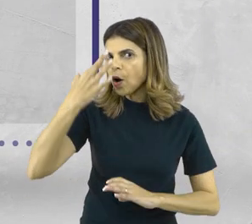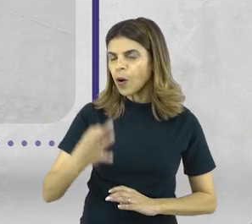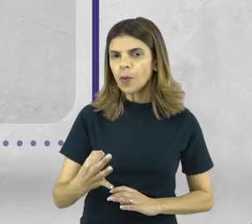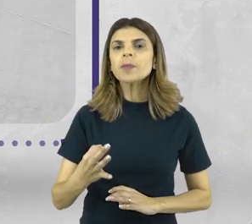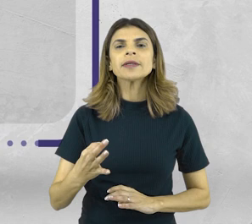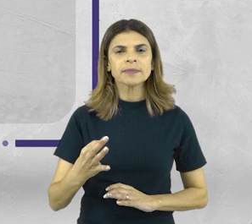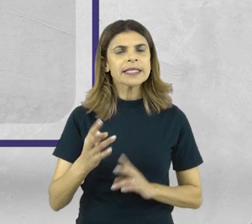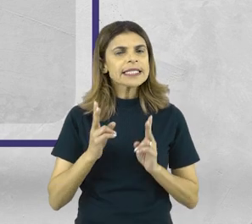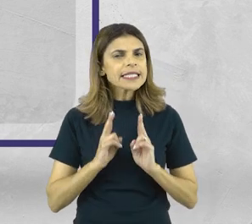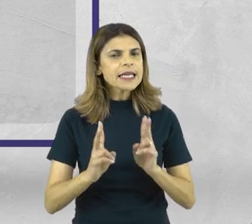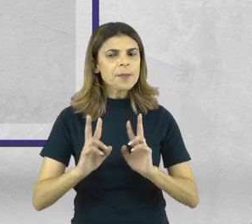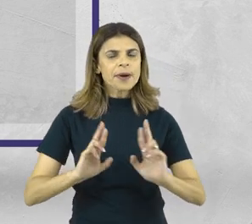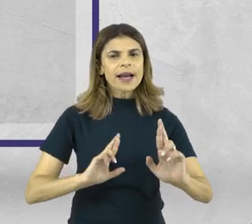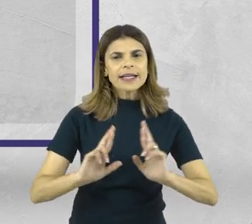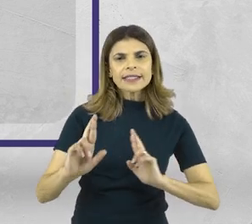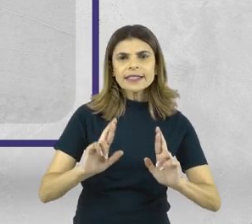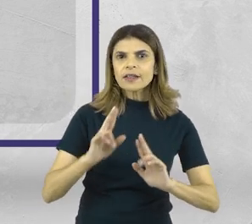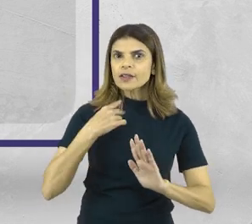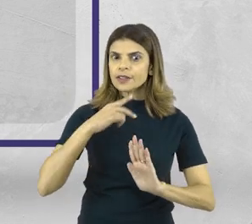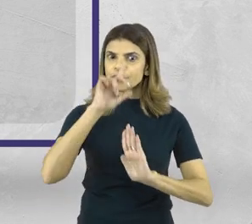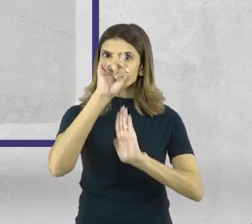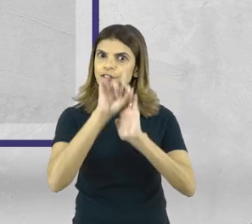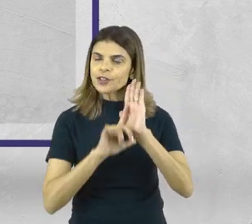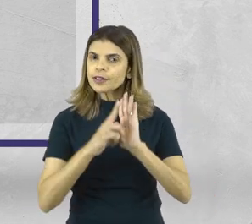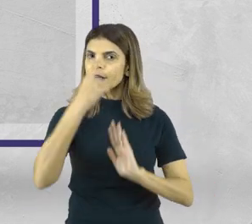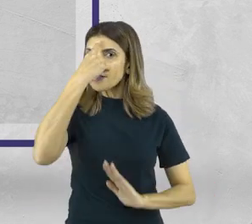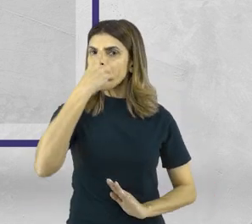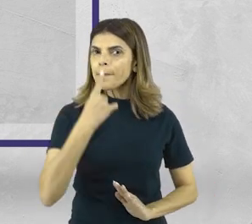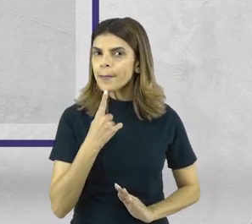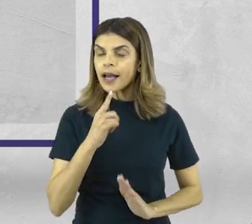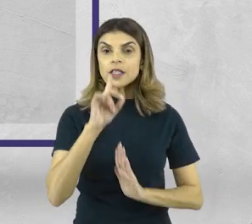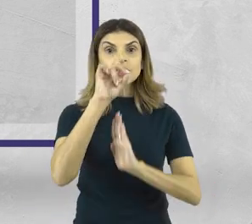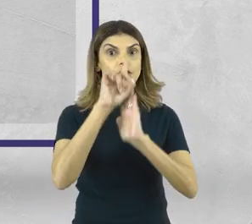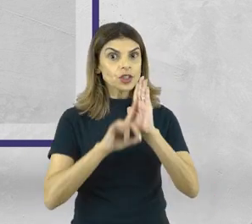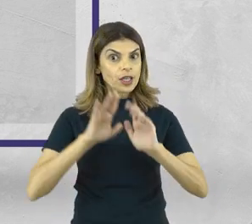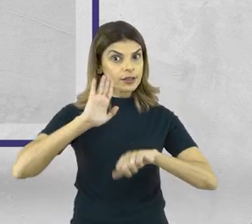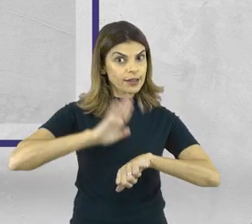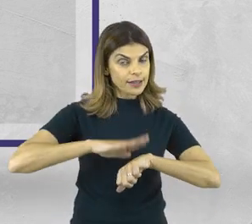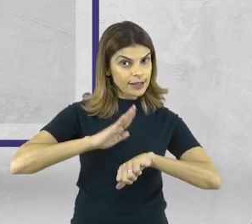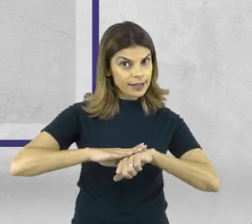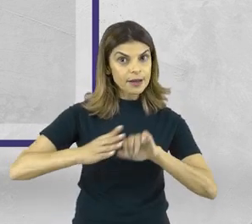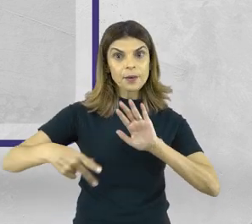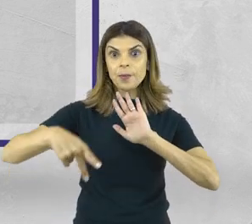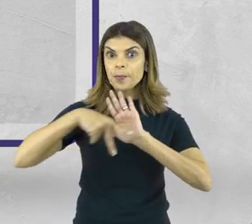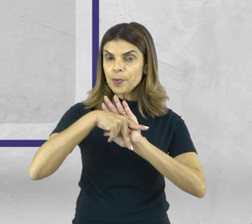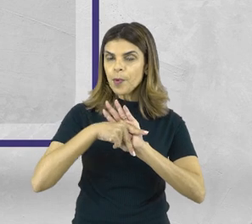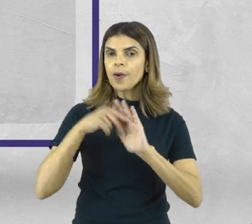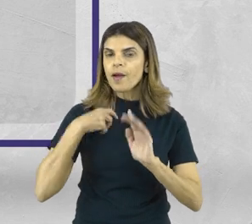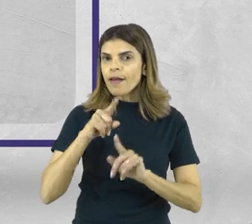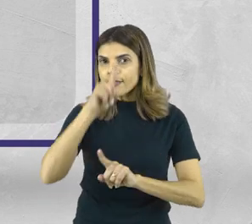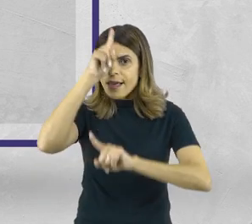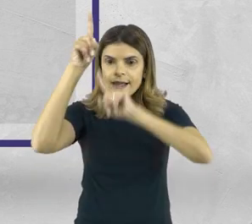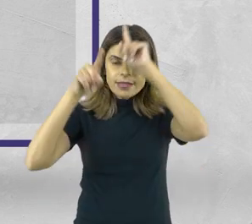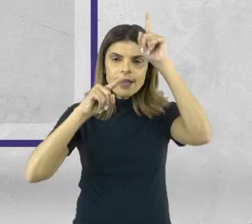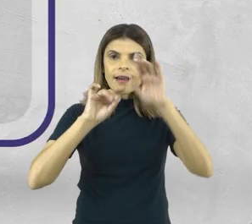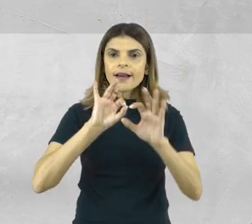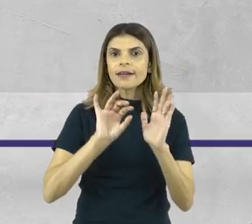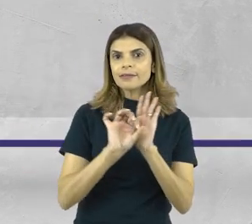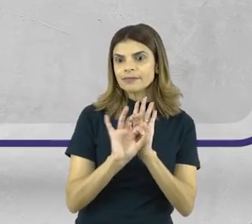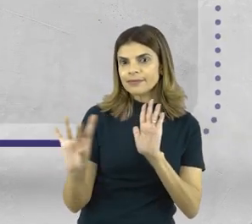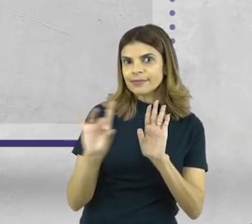às questões relacionadas ao direito de imagem, direito autoral e propriedade intelectual previstas em